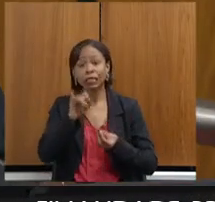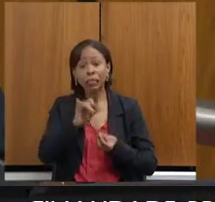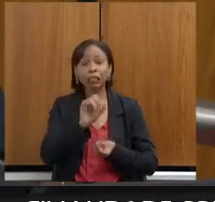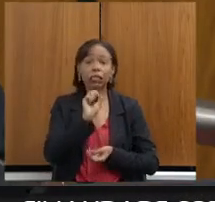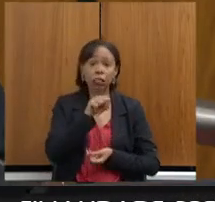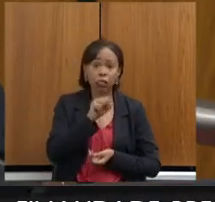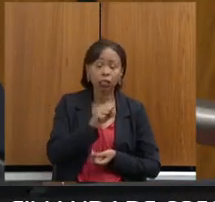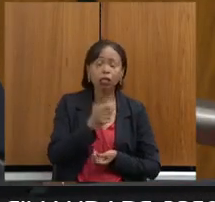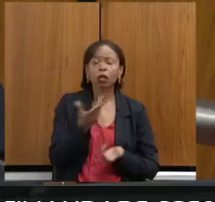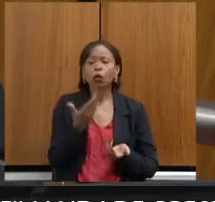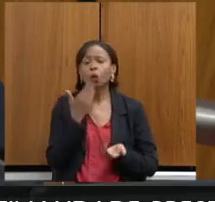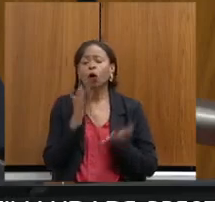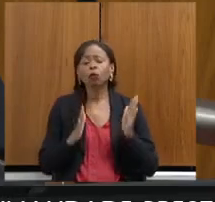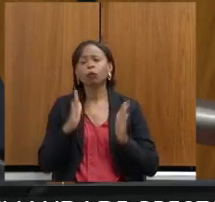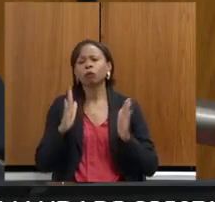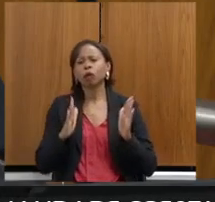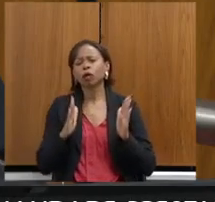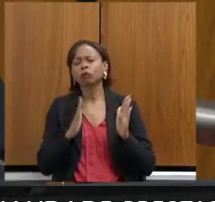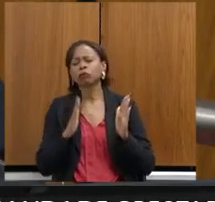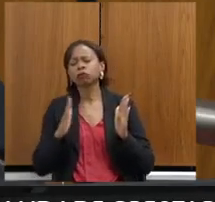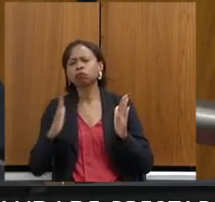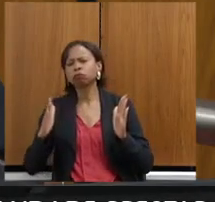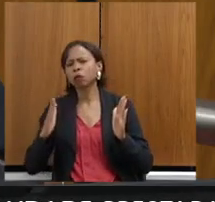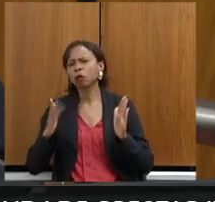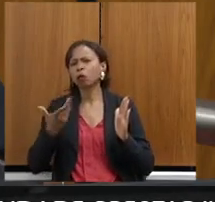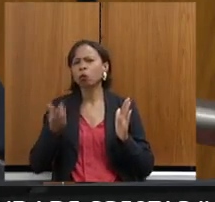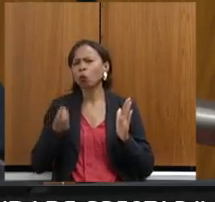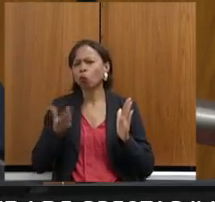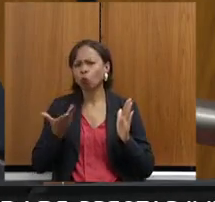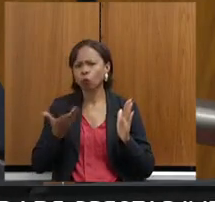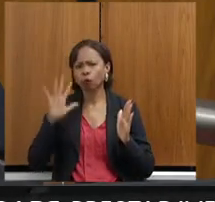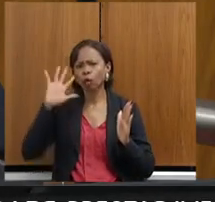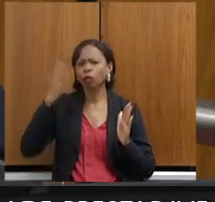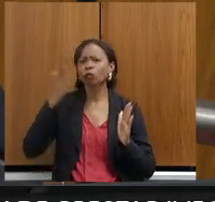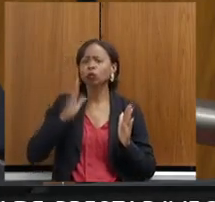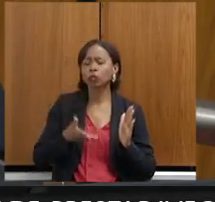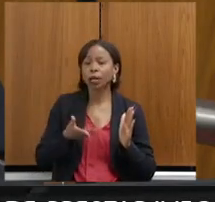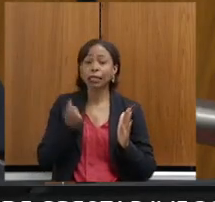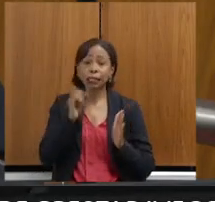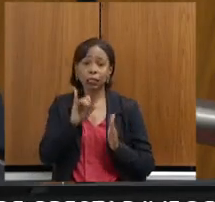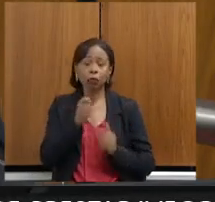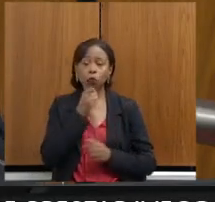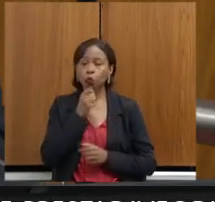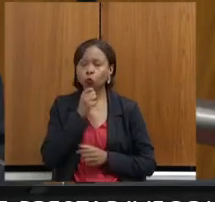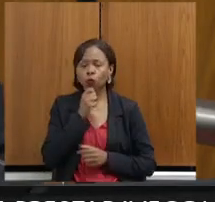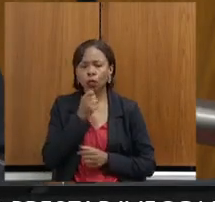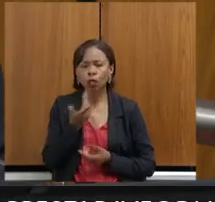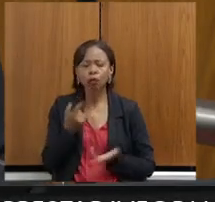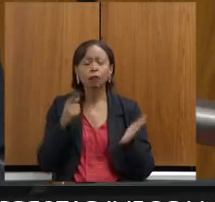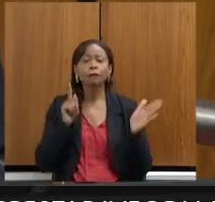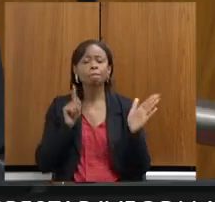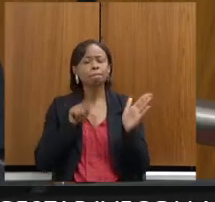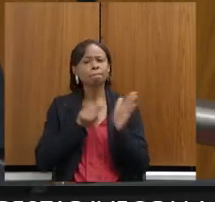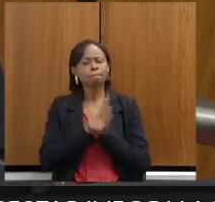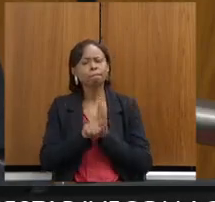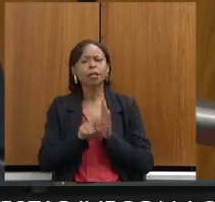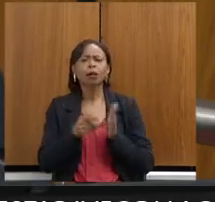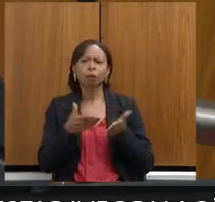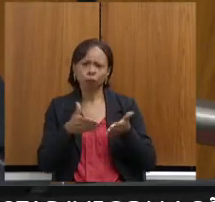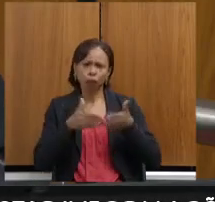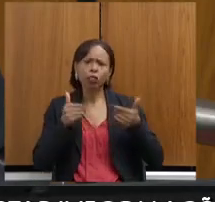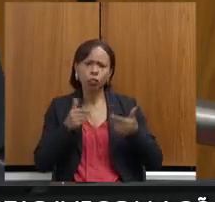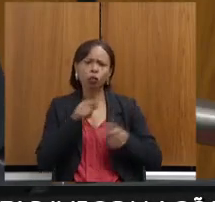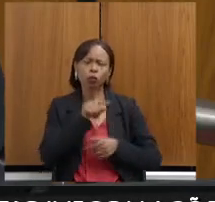sim em que ponto estamos E caso não estamos nós vamos trabalhando nesse sentido gostaria de fazer o apelo Senhor